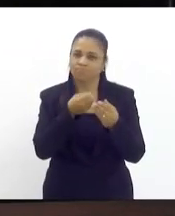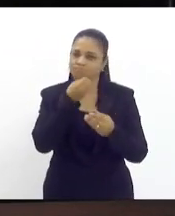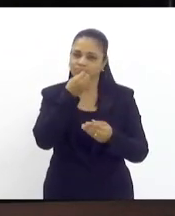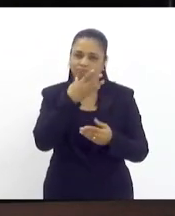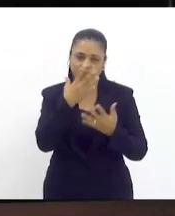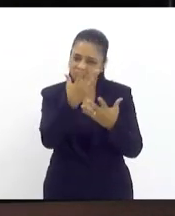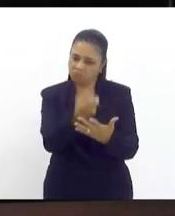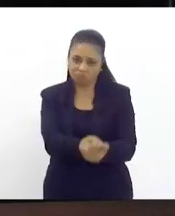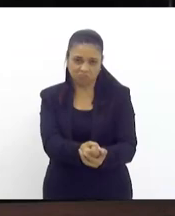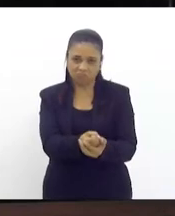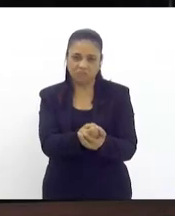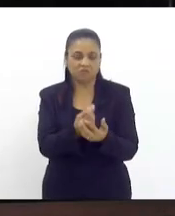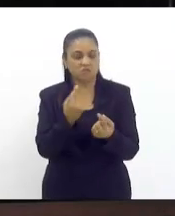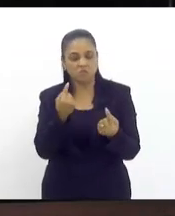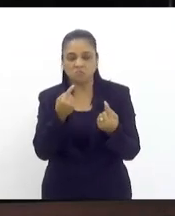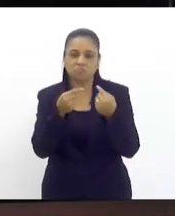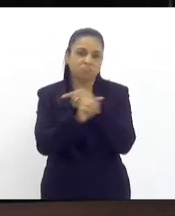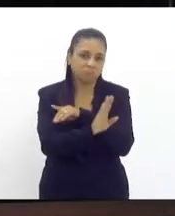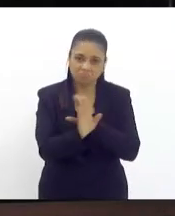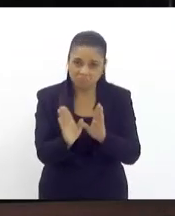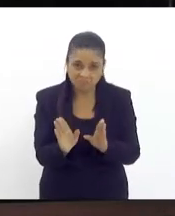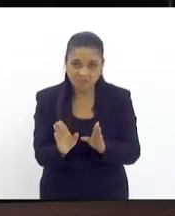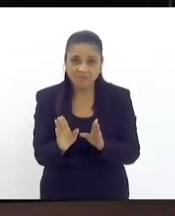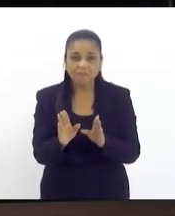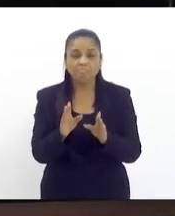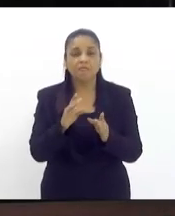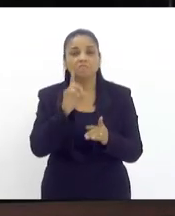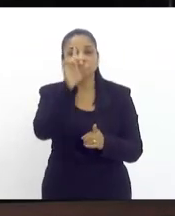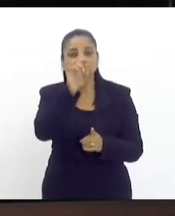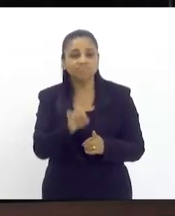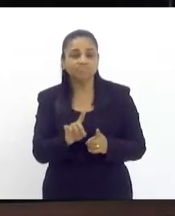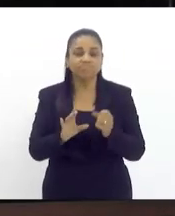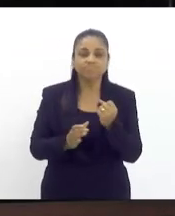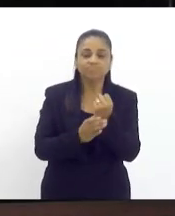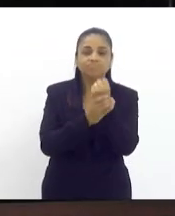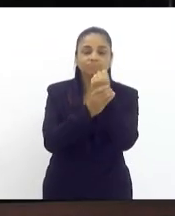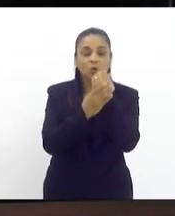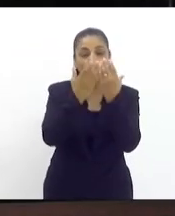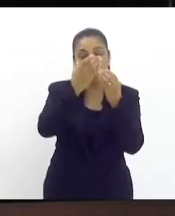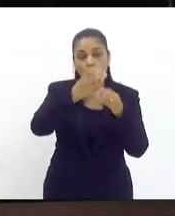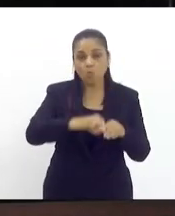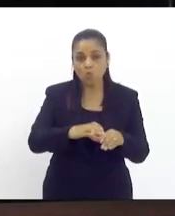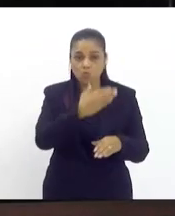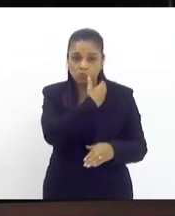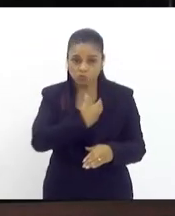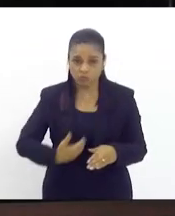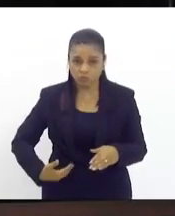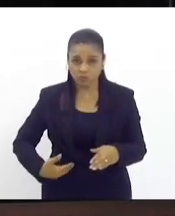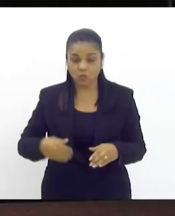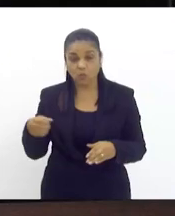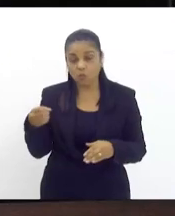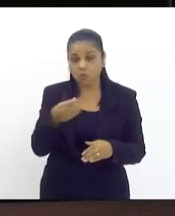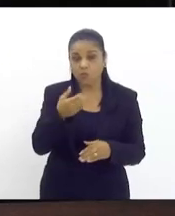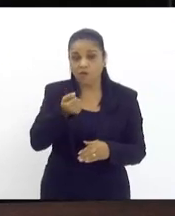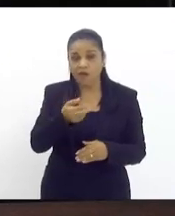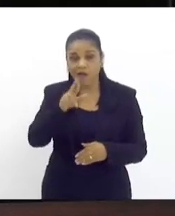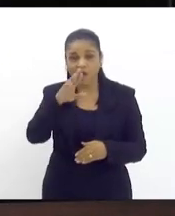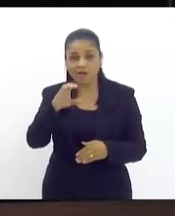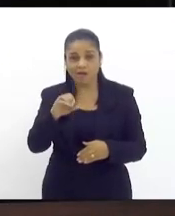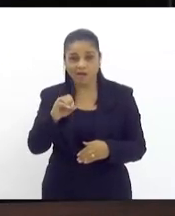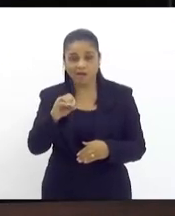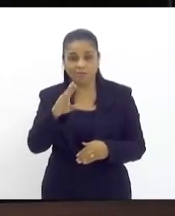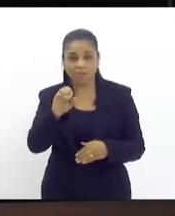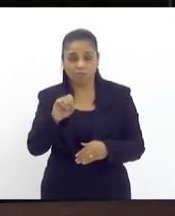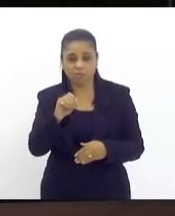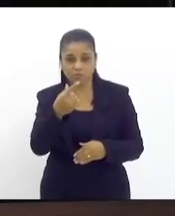aceita foi rejeitada que garantiria Inclusive a possibilidade de concurso público o novo acabou-se fiscal ele se por